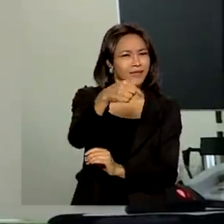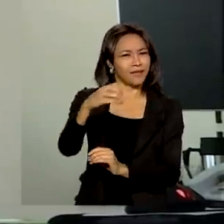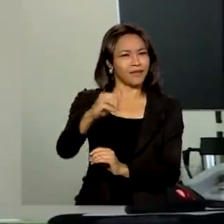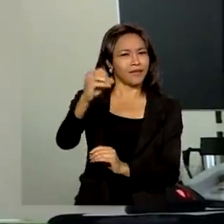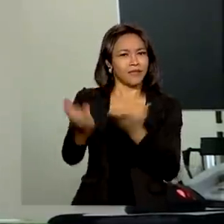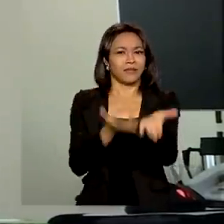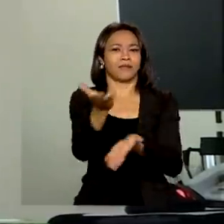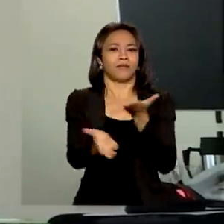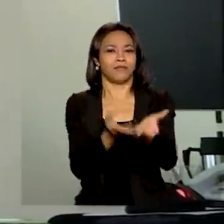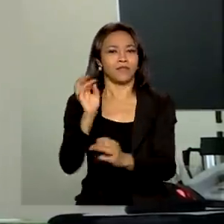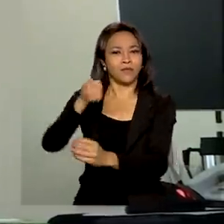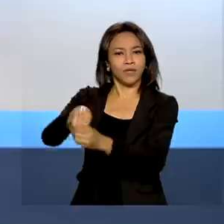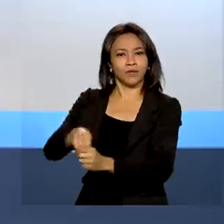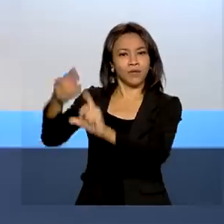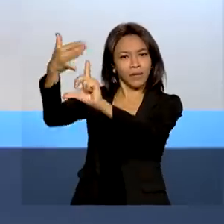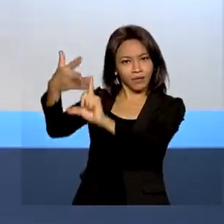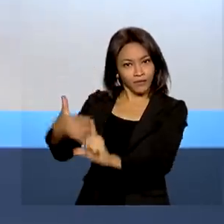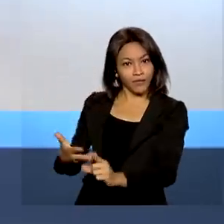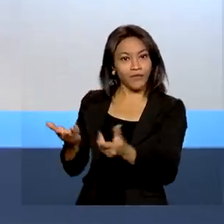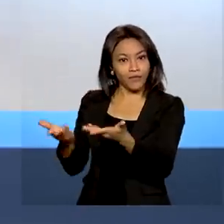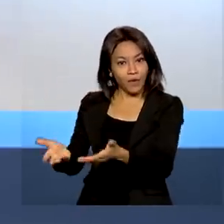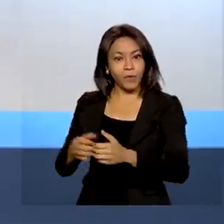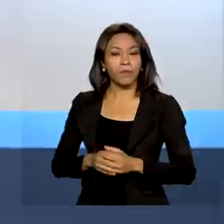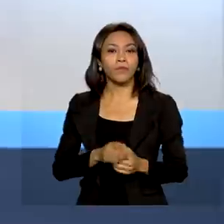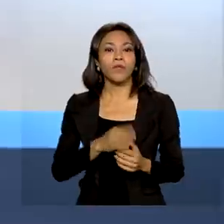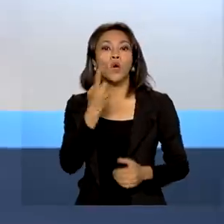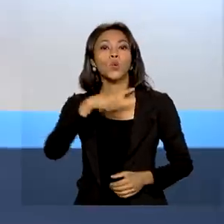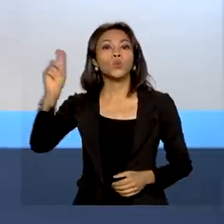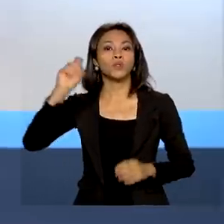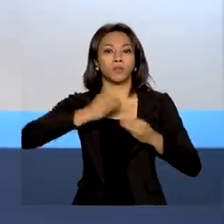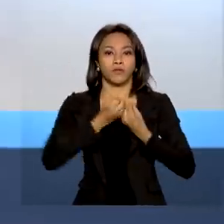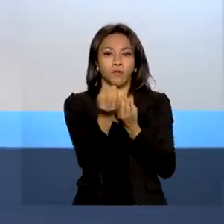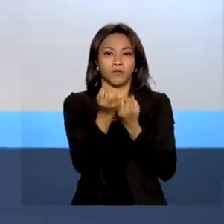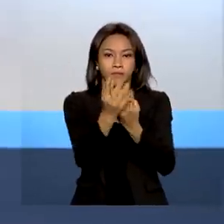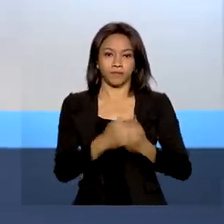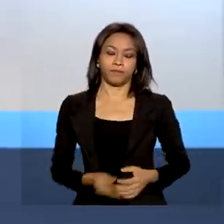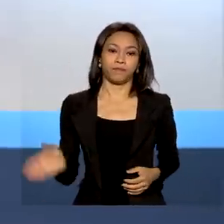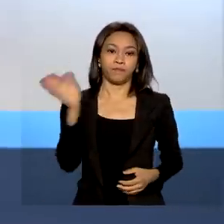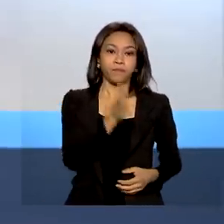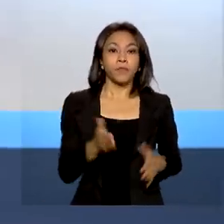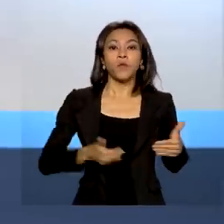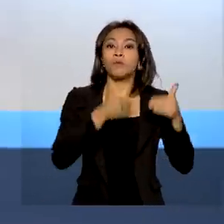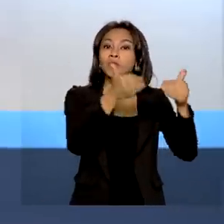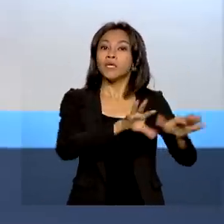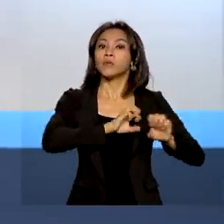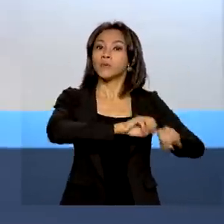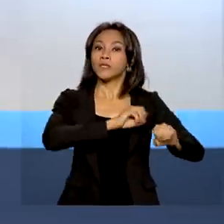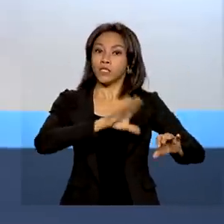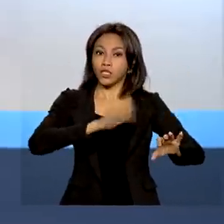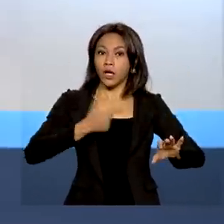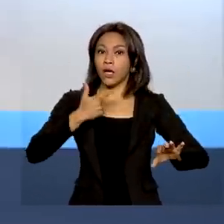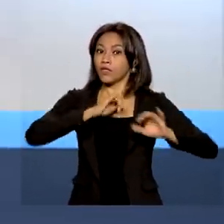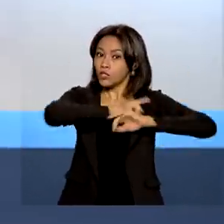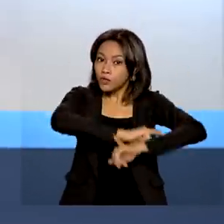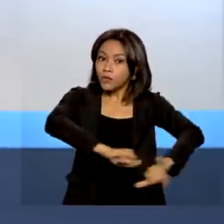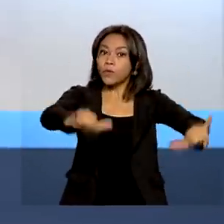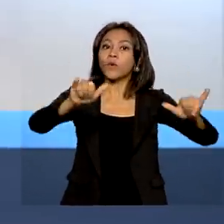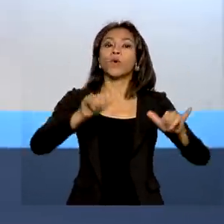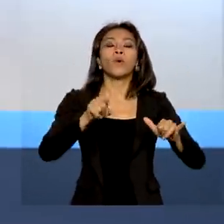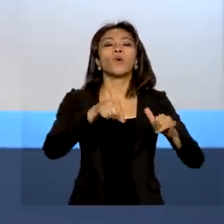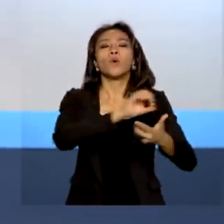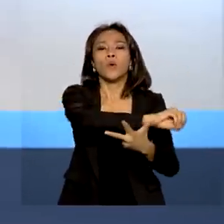responde neném Nossa plataforma e uma última informação o Ministério da Educação divulgou as datas do Enem de